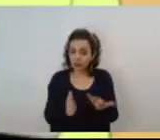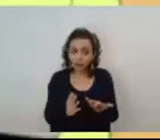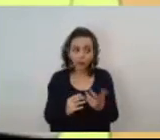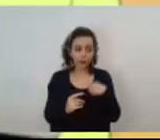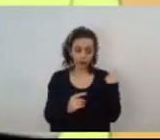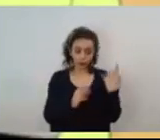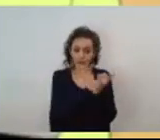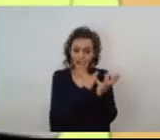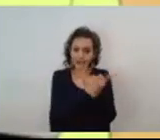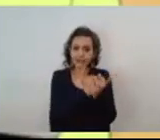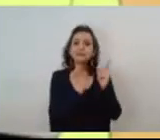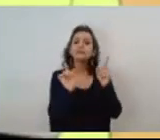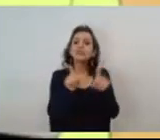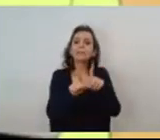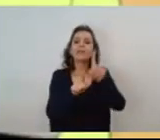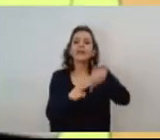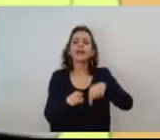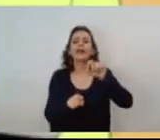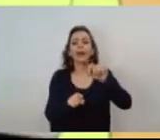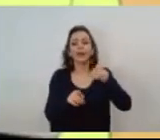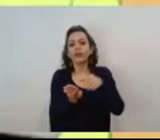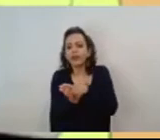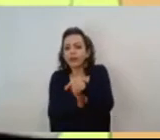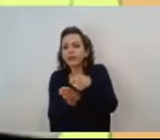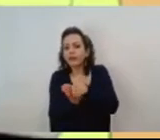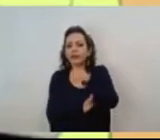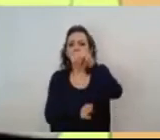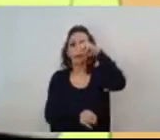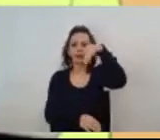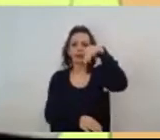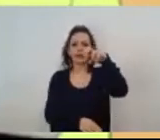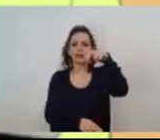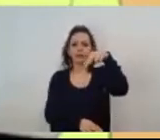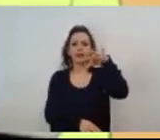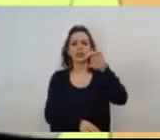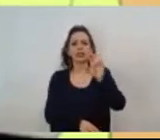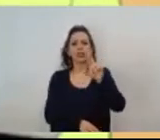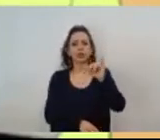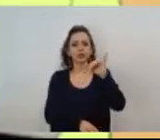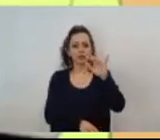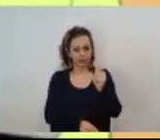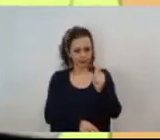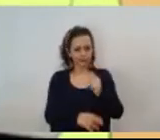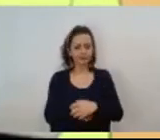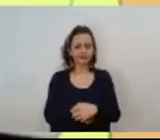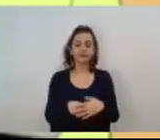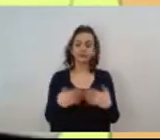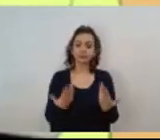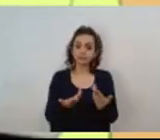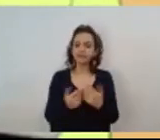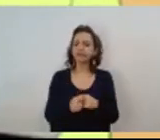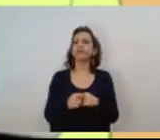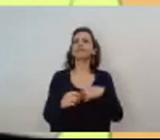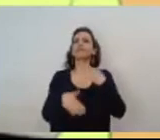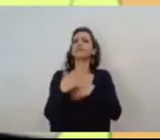isso que é muito bacana a gente falar né bom depois que o fornecedor ele tá pronto a gente marca uma reunião com